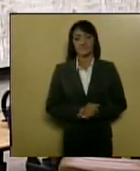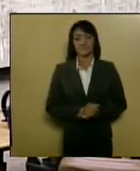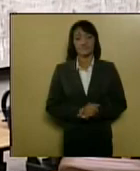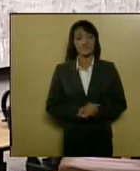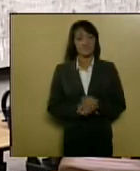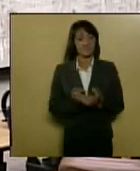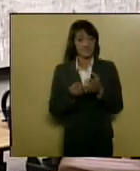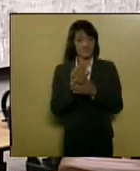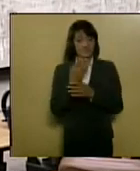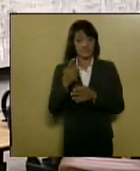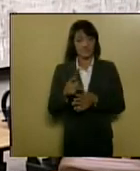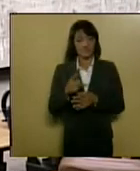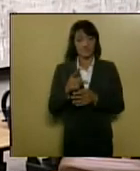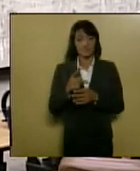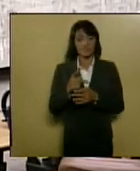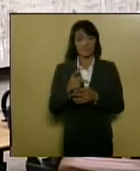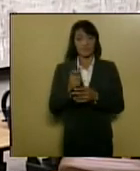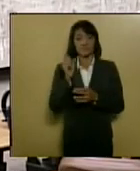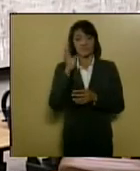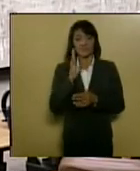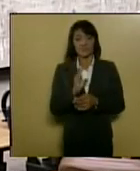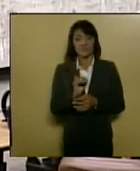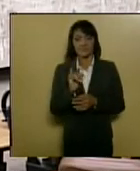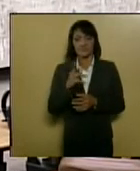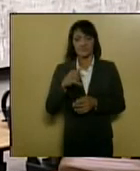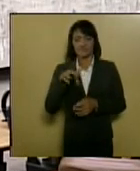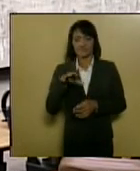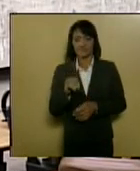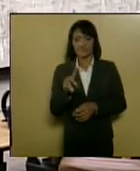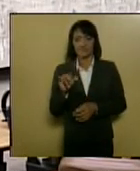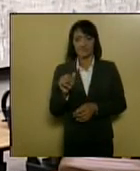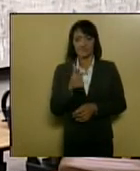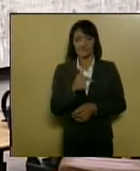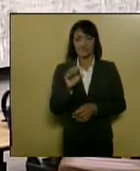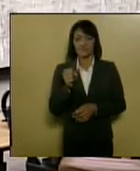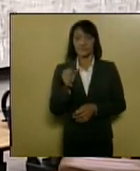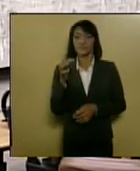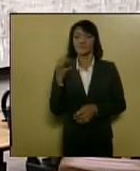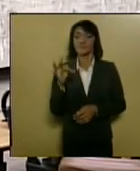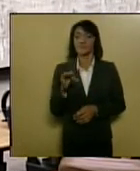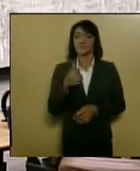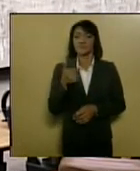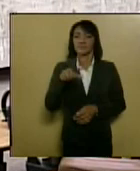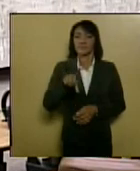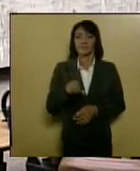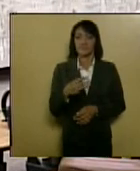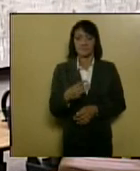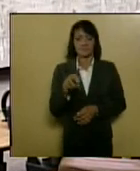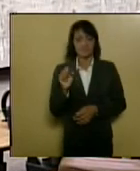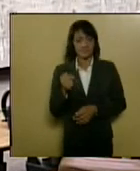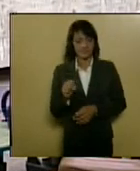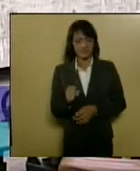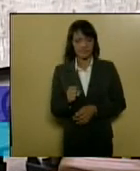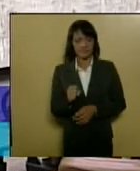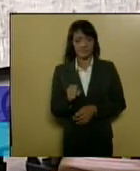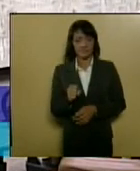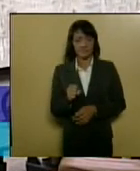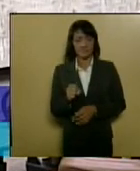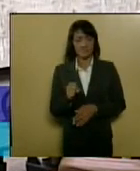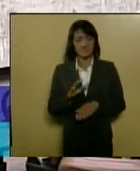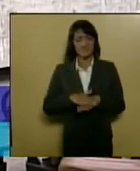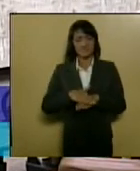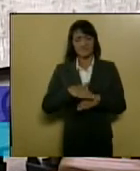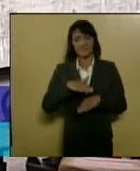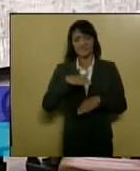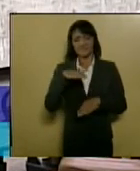Criado ainda no Brasil Império, em 28 de fevereiro de 1838, é uma das mais antigas